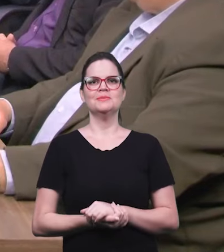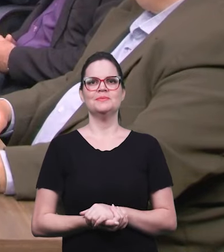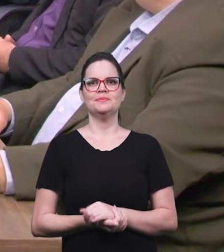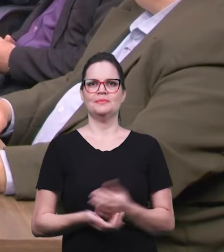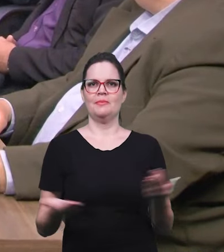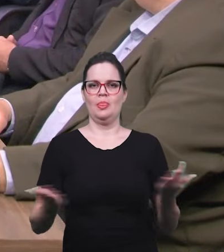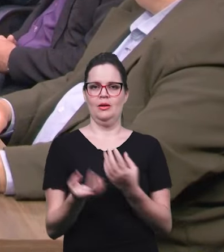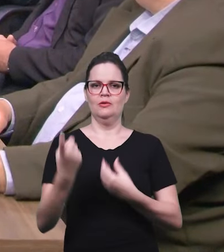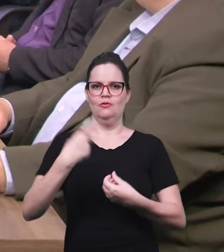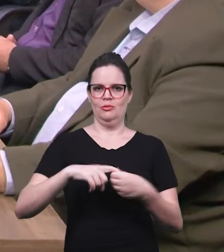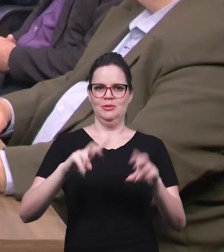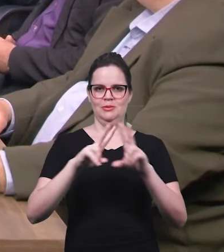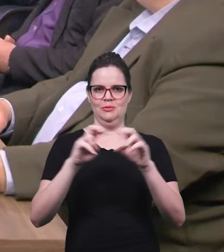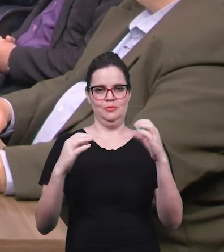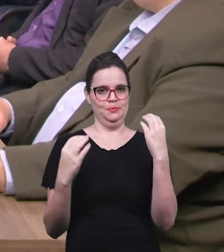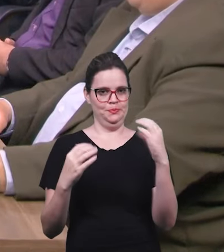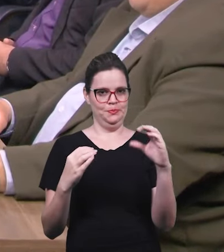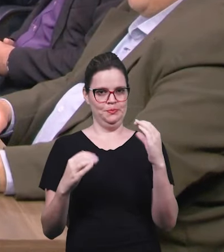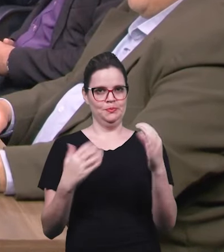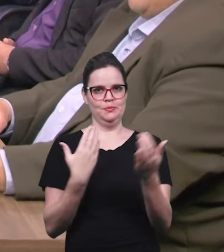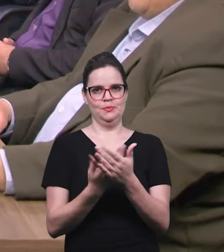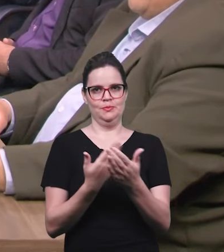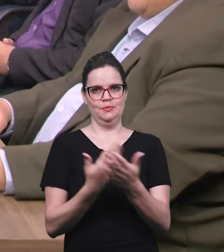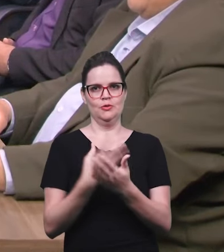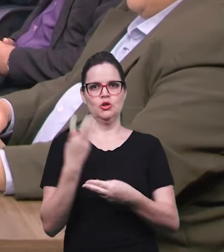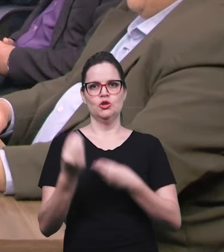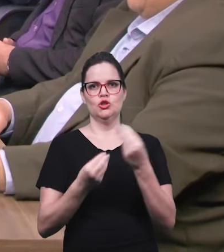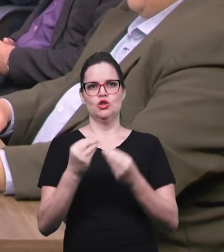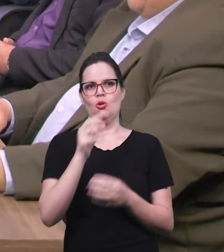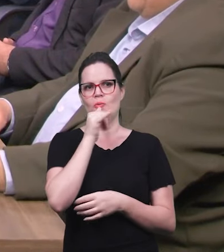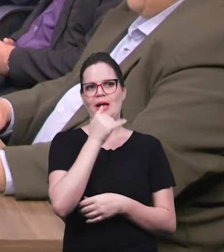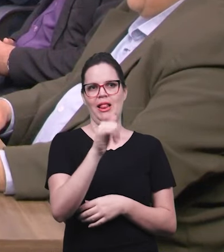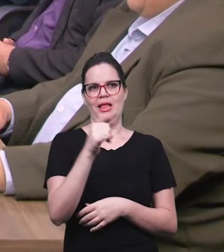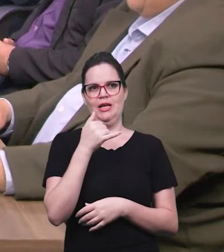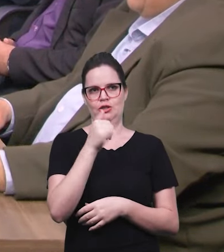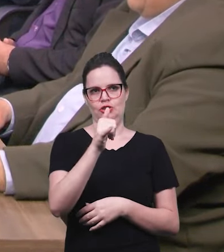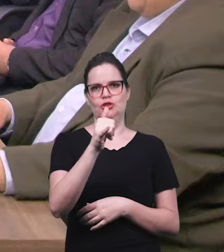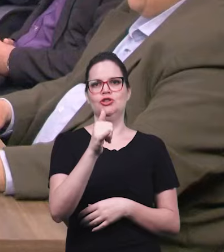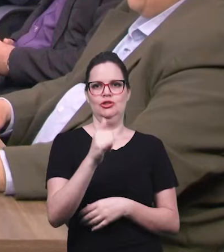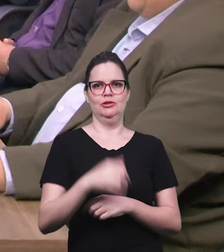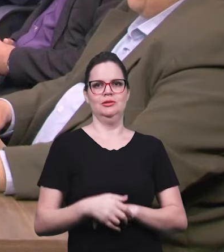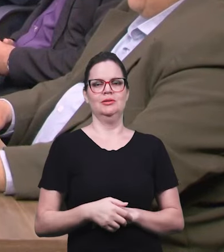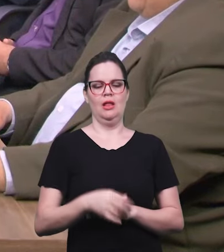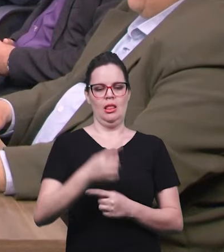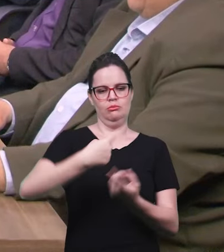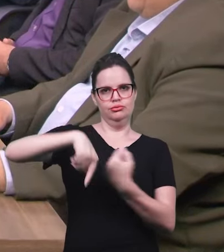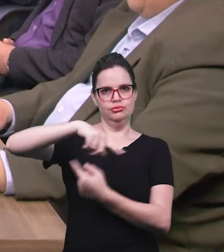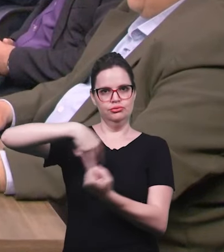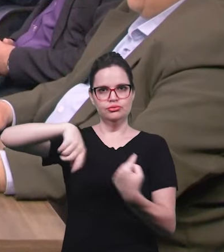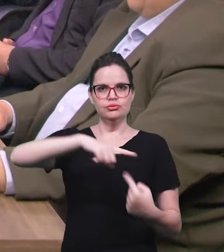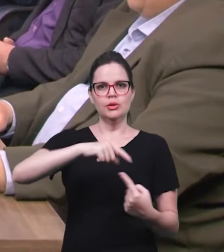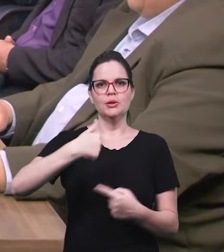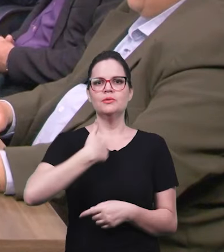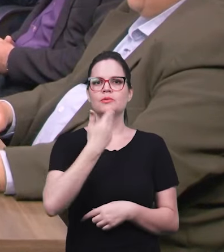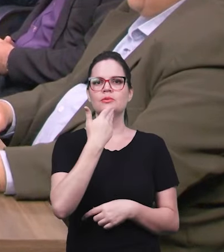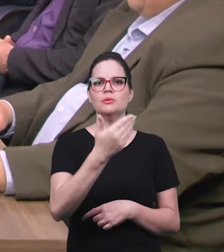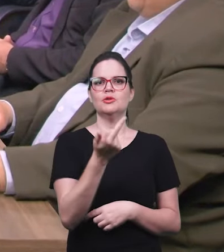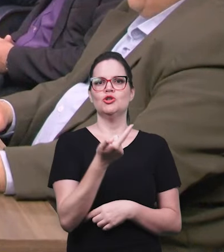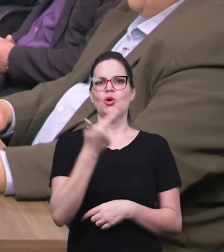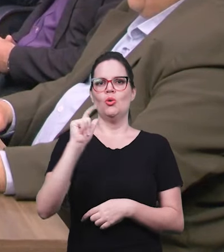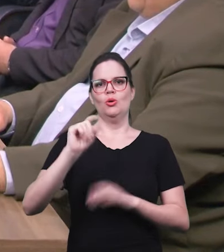a ciência ainda, dentro desse estudo, né, da transformação de energia, pedi para o Dr. Wellington falar sobre esse